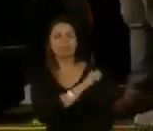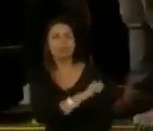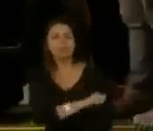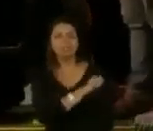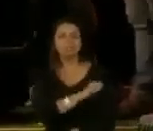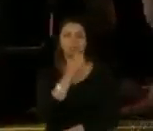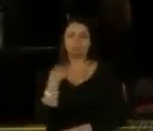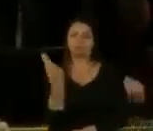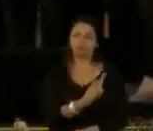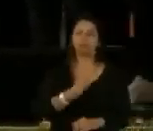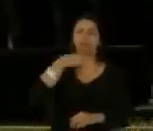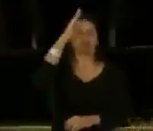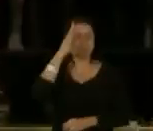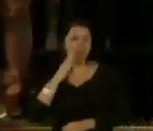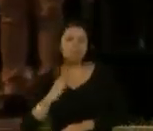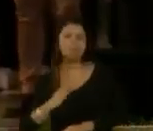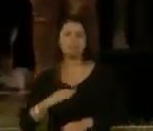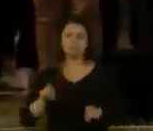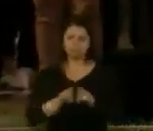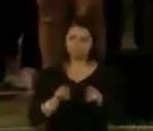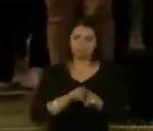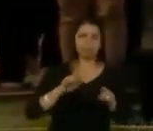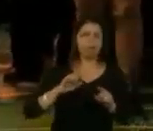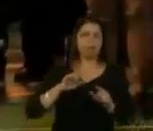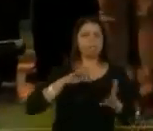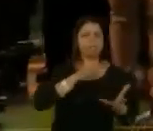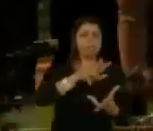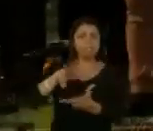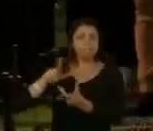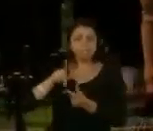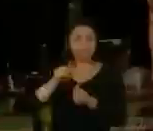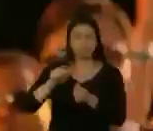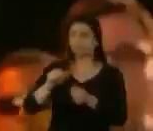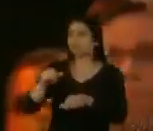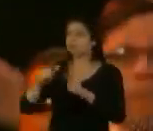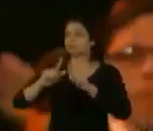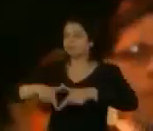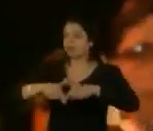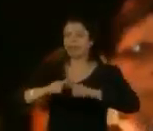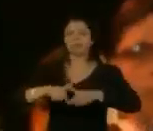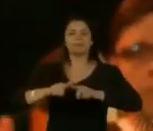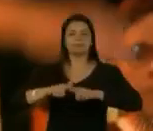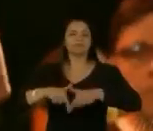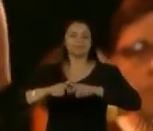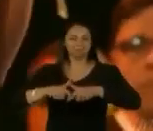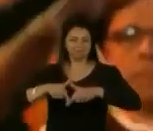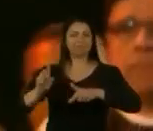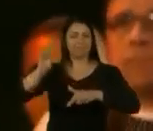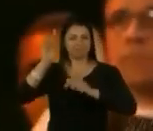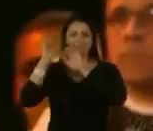nosso Brasil e sobre a nossa amada Terra Santa Israel. Glória a Deus. Deus abençoe.